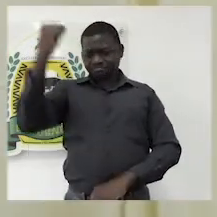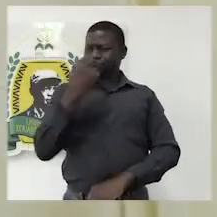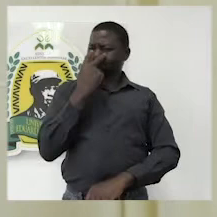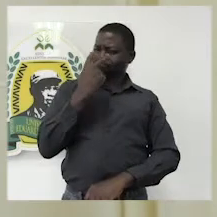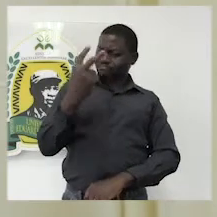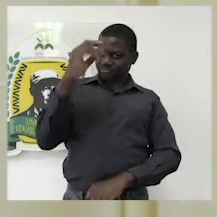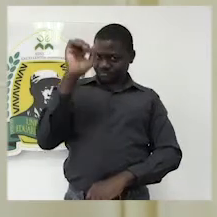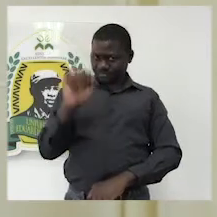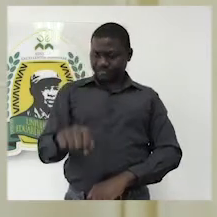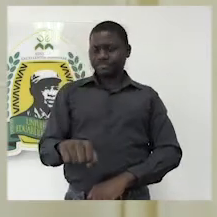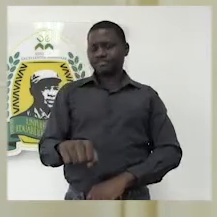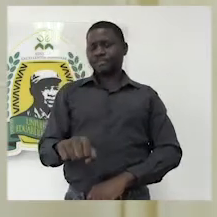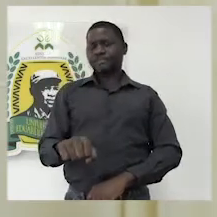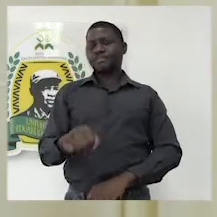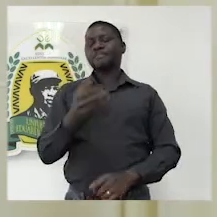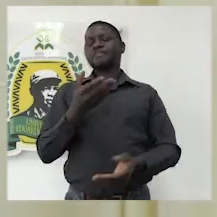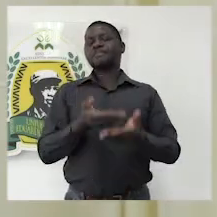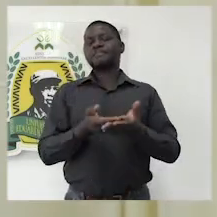distinguiu-se